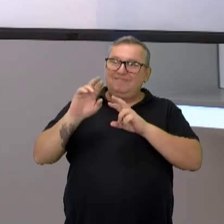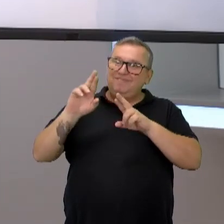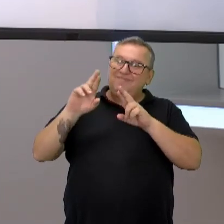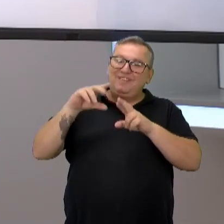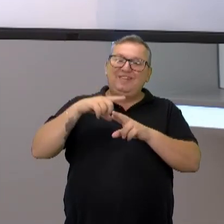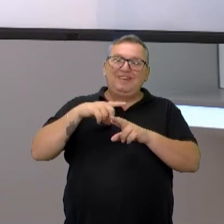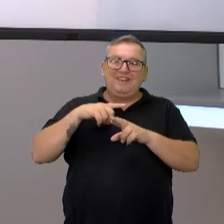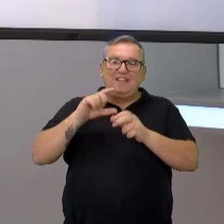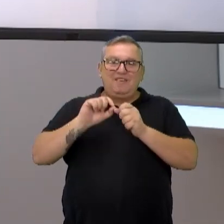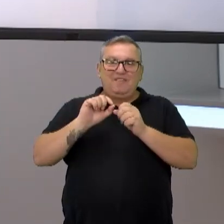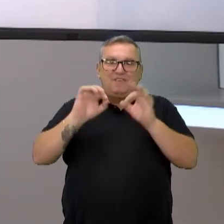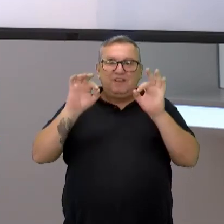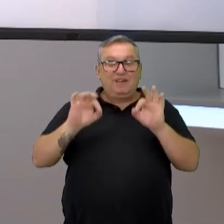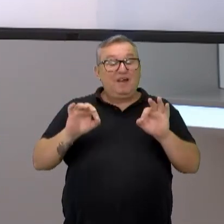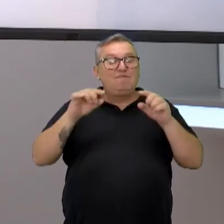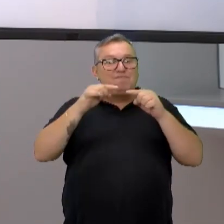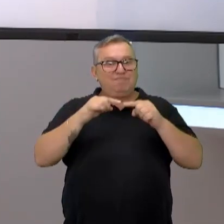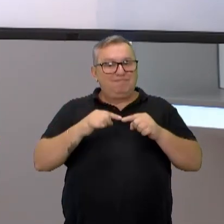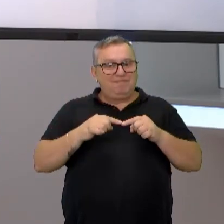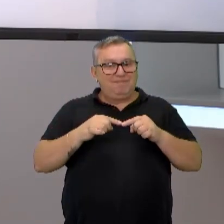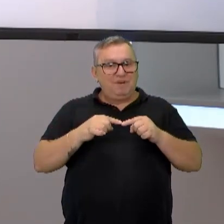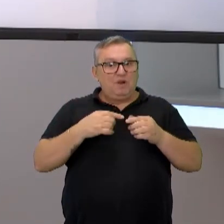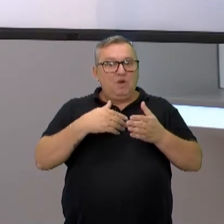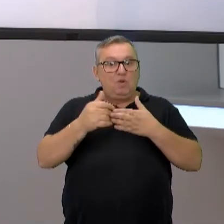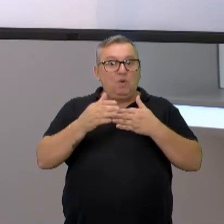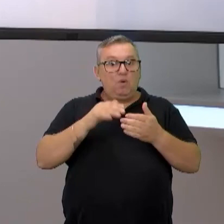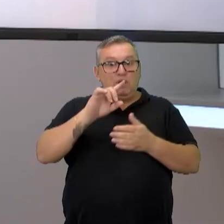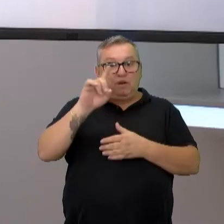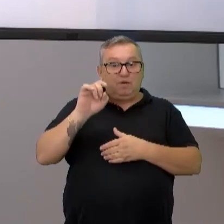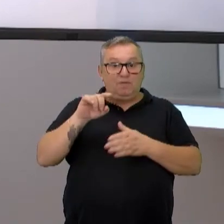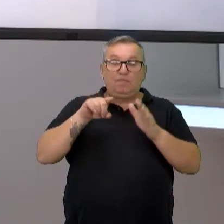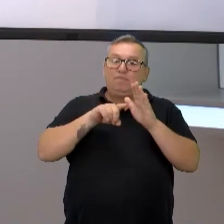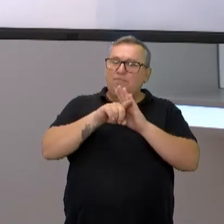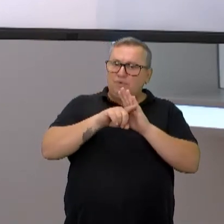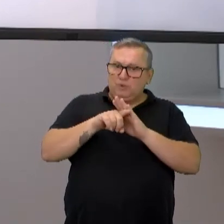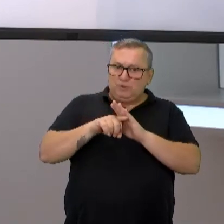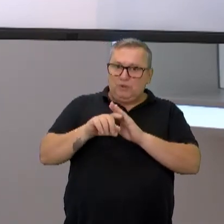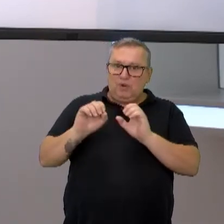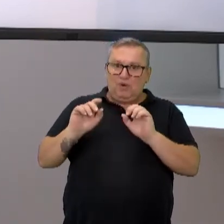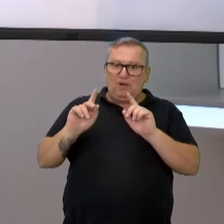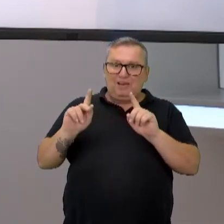espero que tenha feito sentido para vocês. Qualquer dúvida, procure o professor de língua